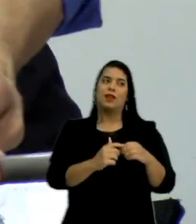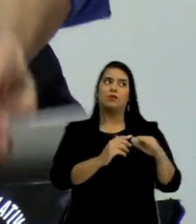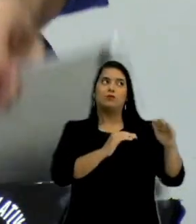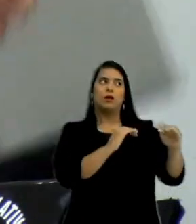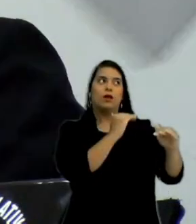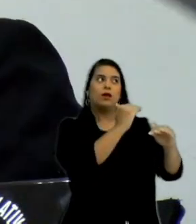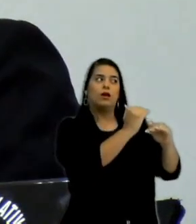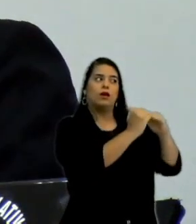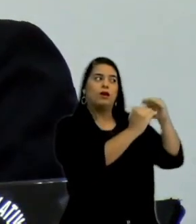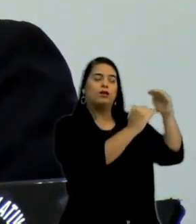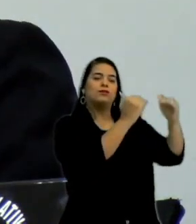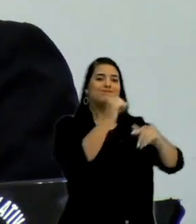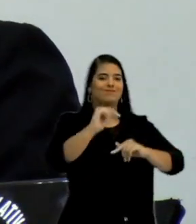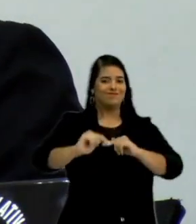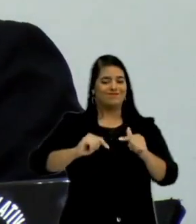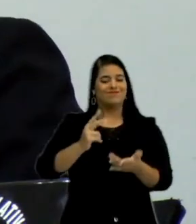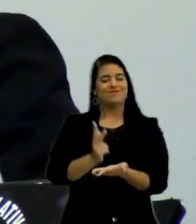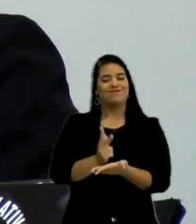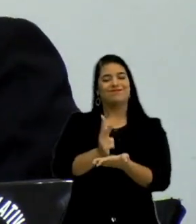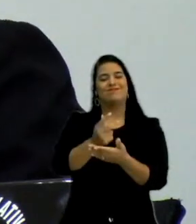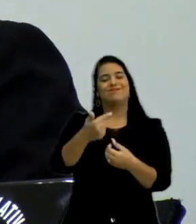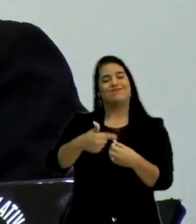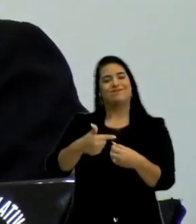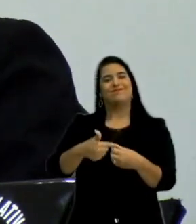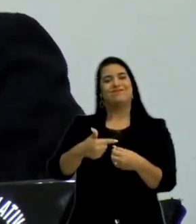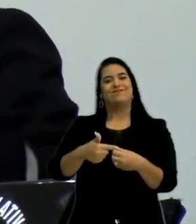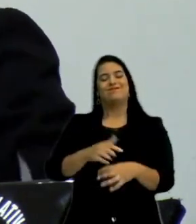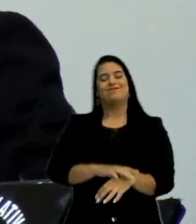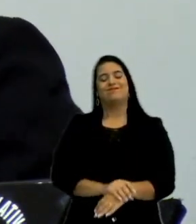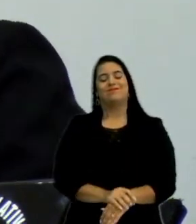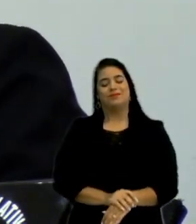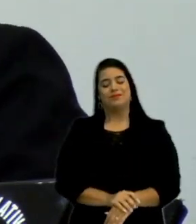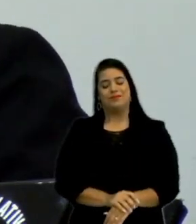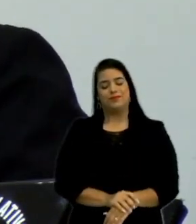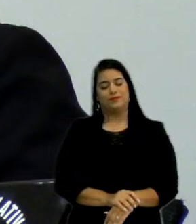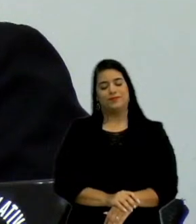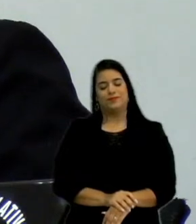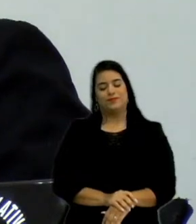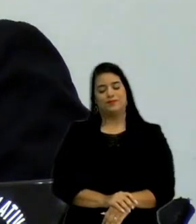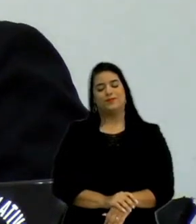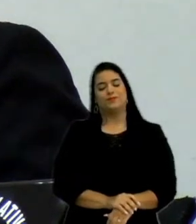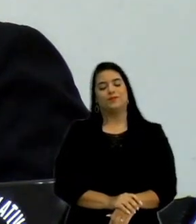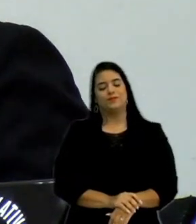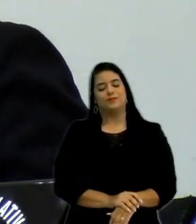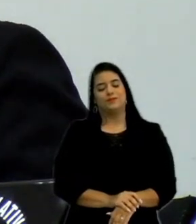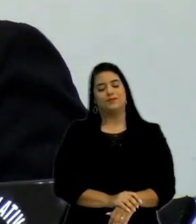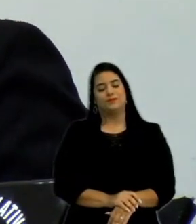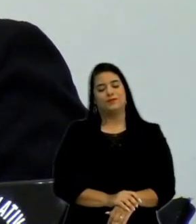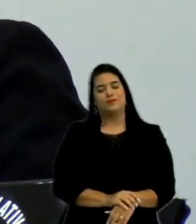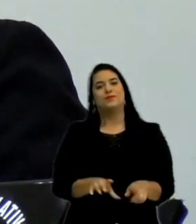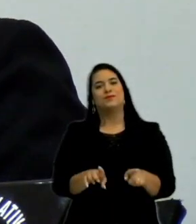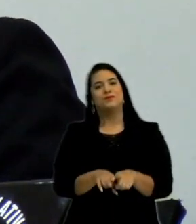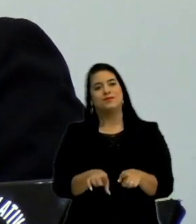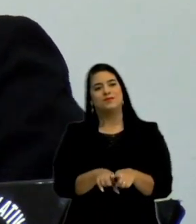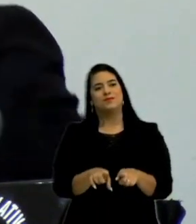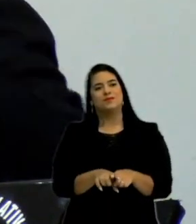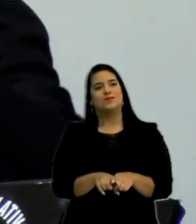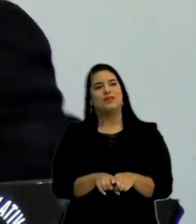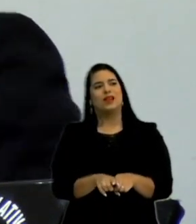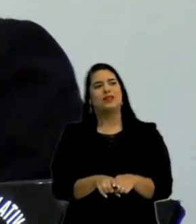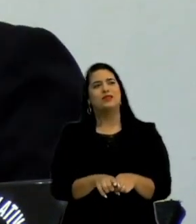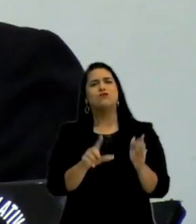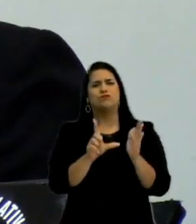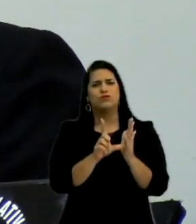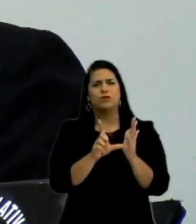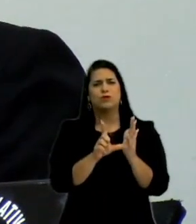vem trabalhando sempre pelo nosso município, com seu mercadinho e com sua barraquinha azul, que agora é